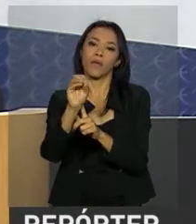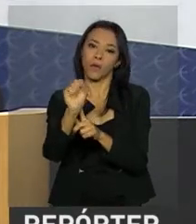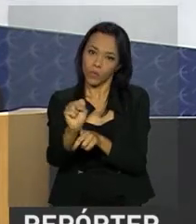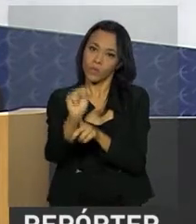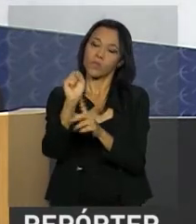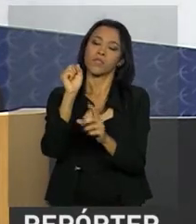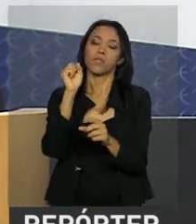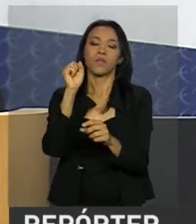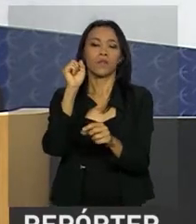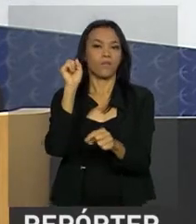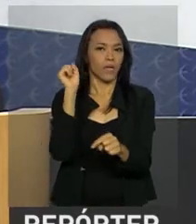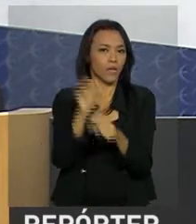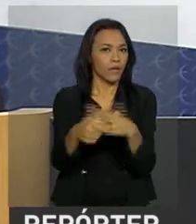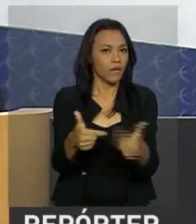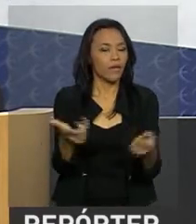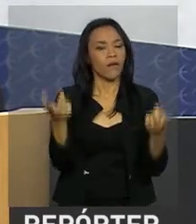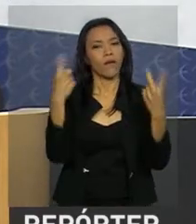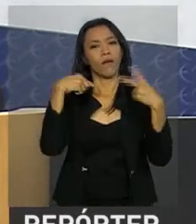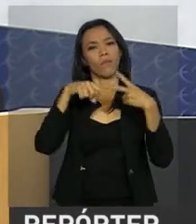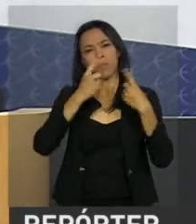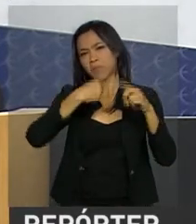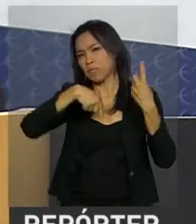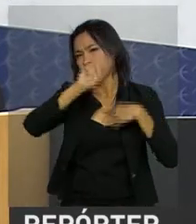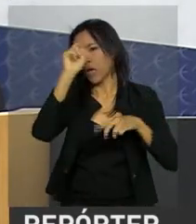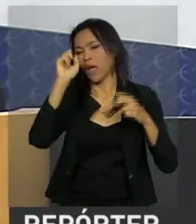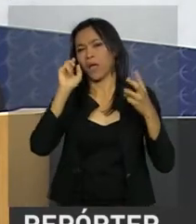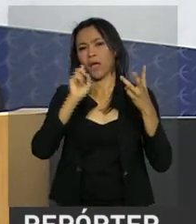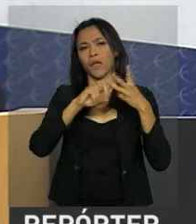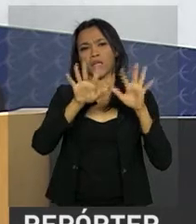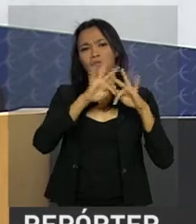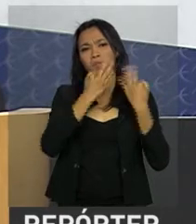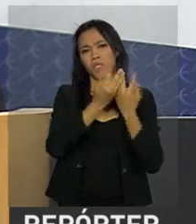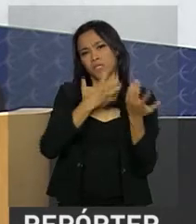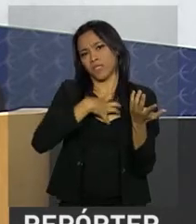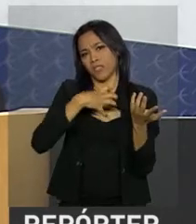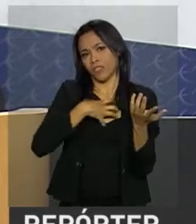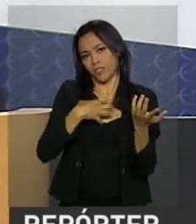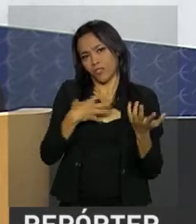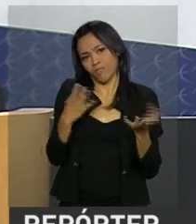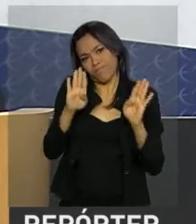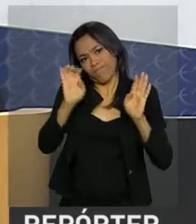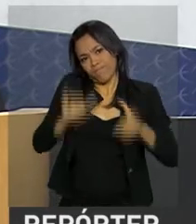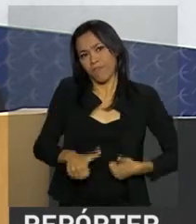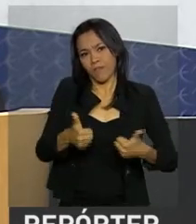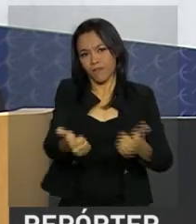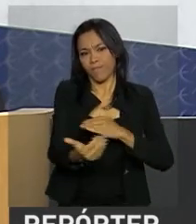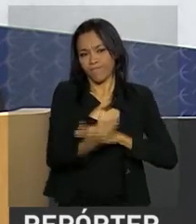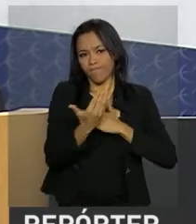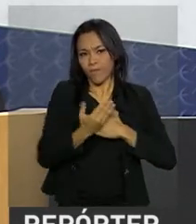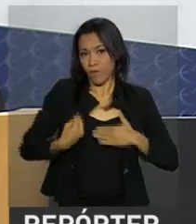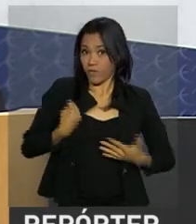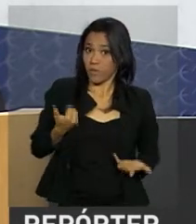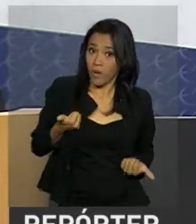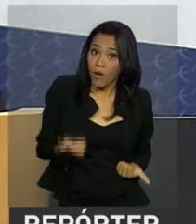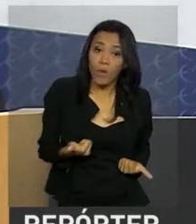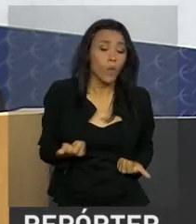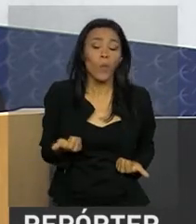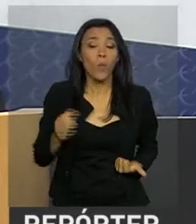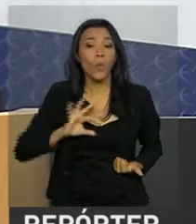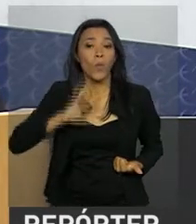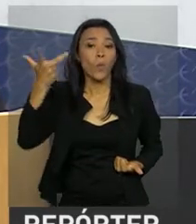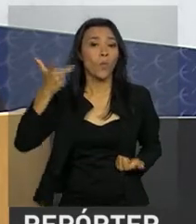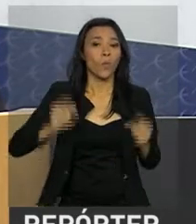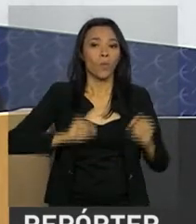gerar prosperidade, para que as famílias possam sentir-se amparadas em seu desejo de uma vida melhor, é que